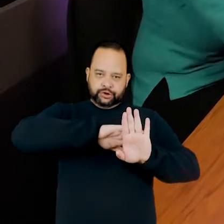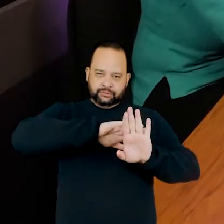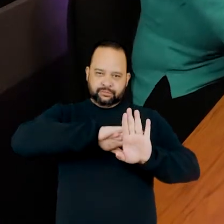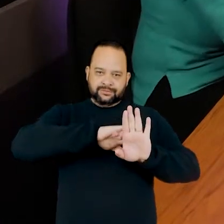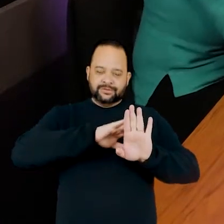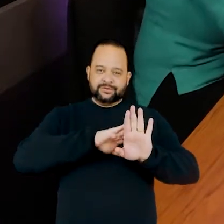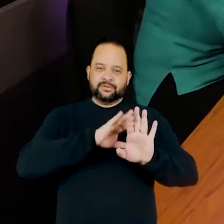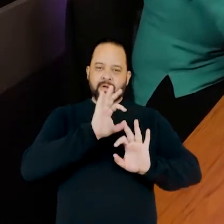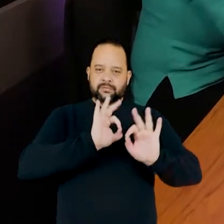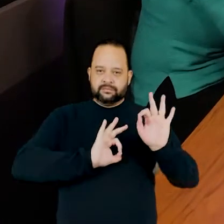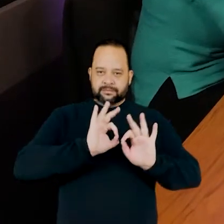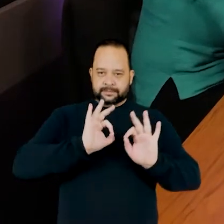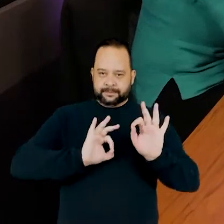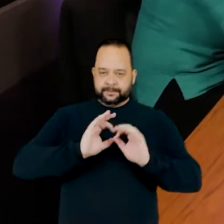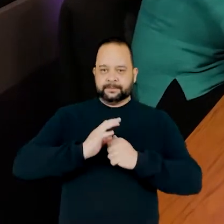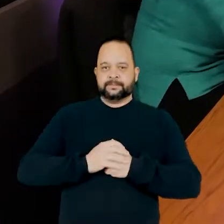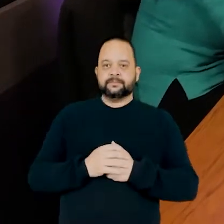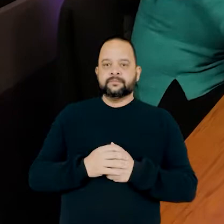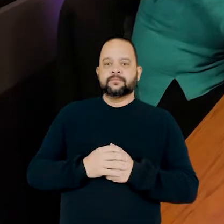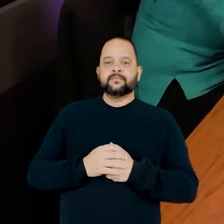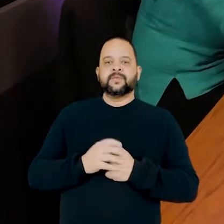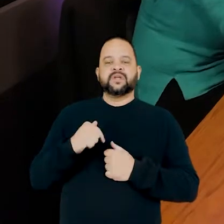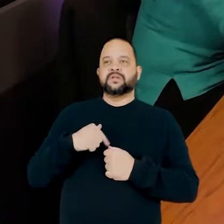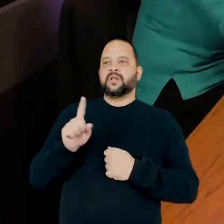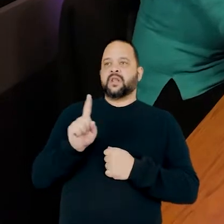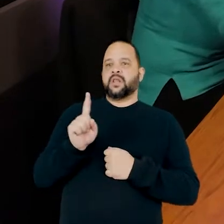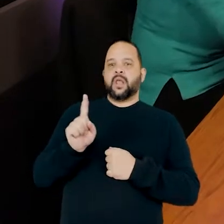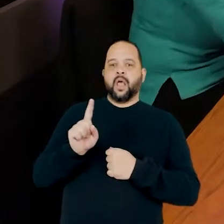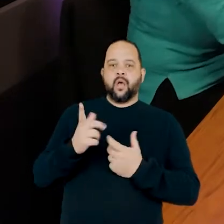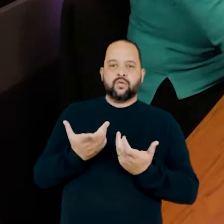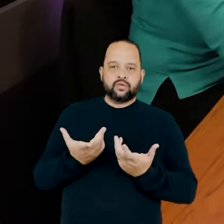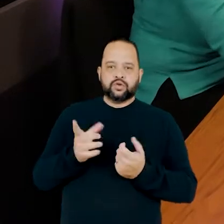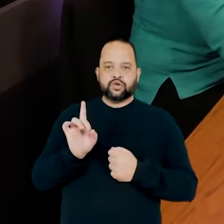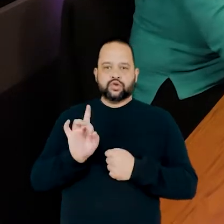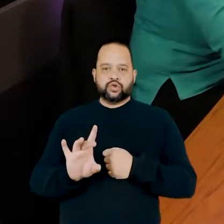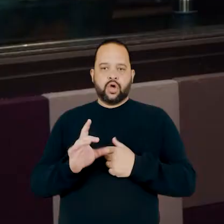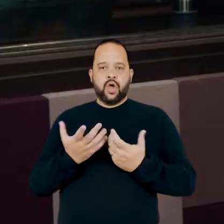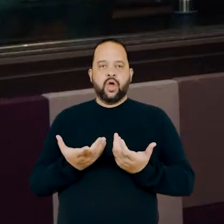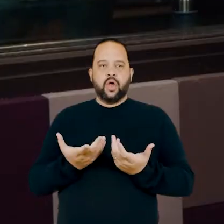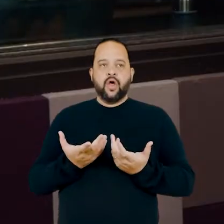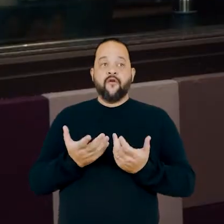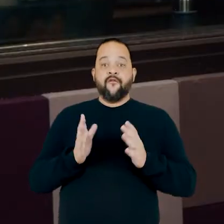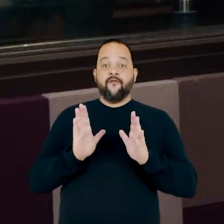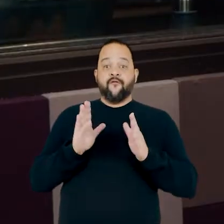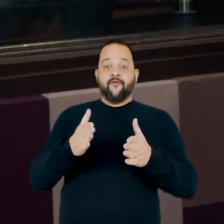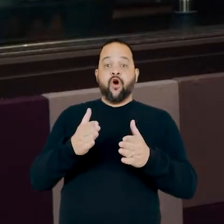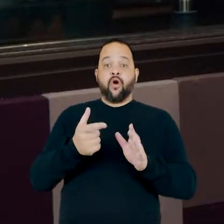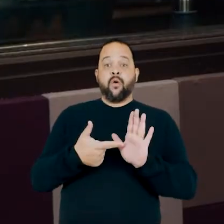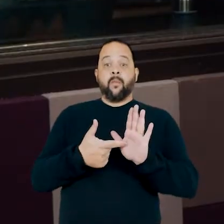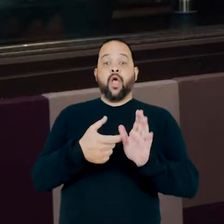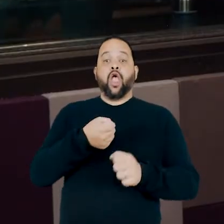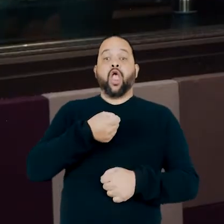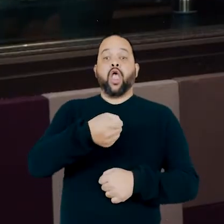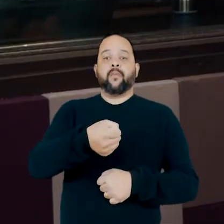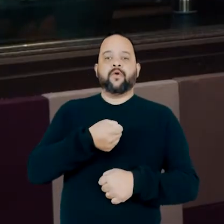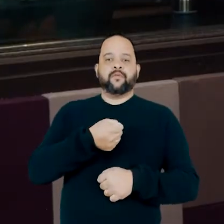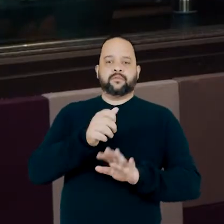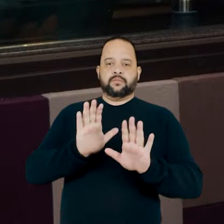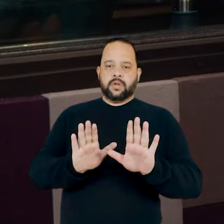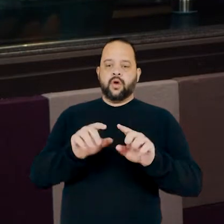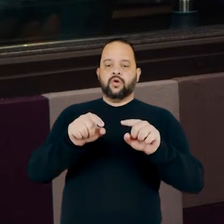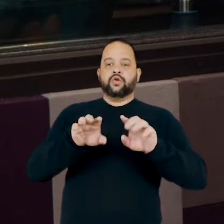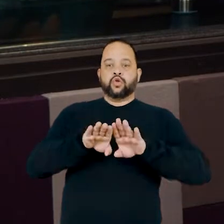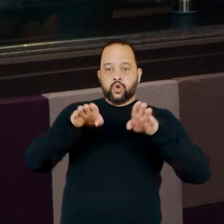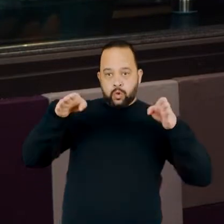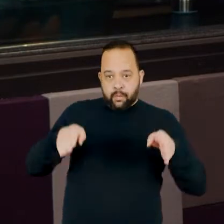pouquinho para o outro universo. Que não seja realmente o ponto focal de uma mesa de reunião,